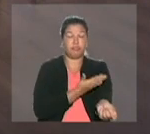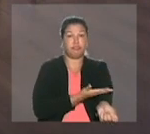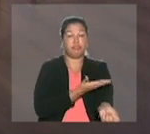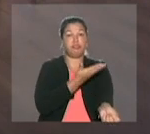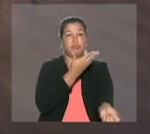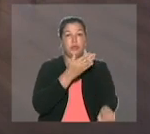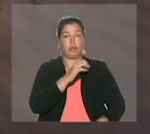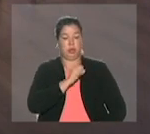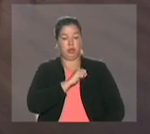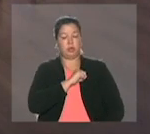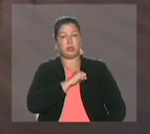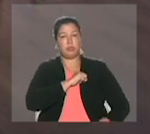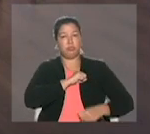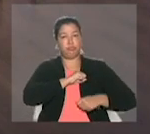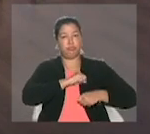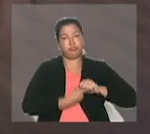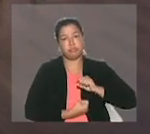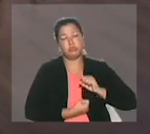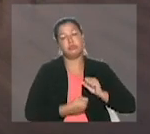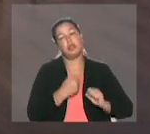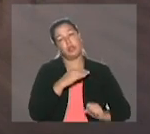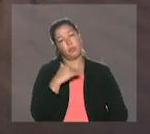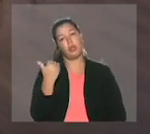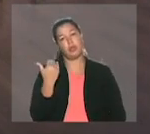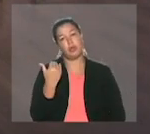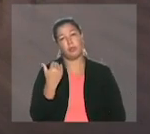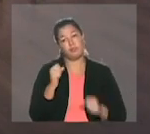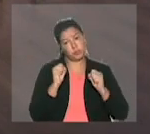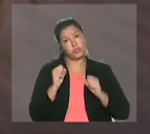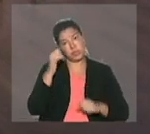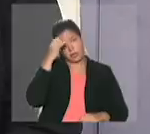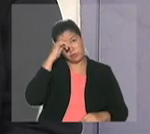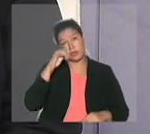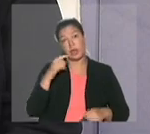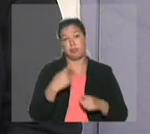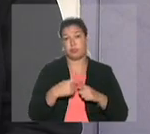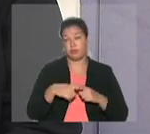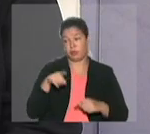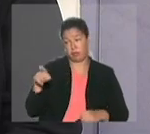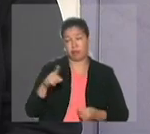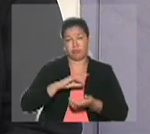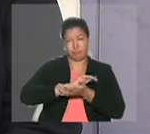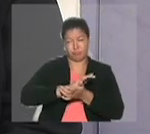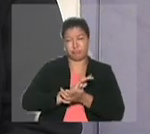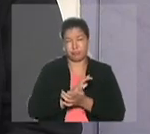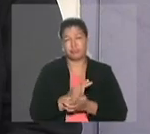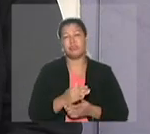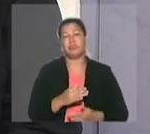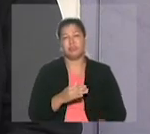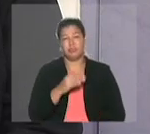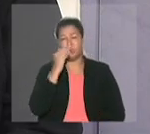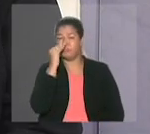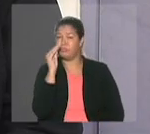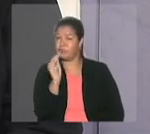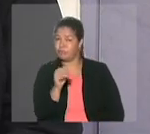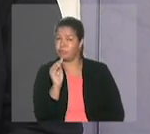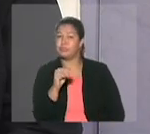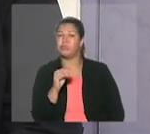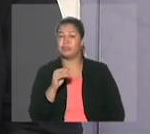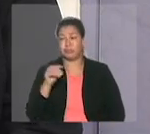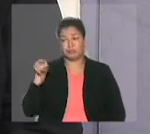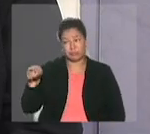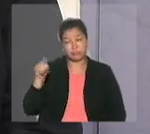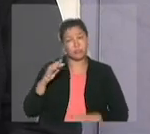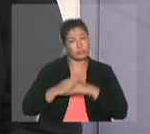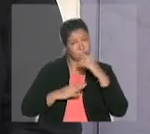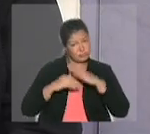parada cardíaca, veio a falecer. Mortes evitáveis pelo racismo institucional. O preconceito acaba levando ao descaso e à negligência nessa